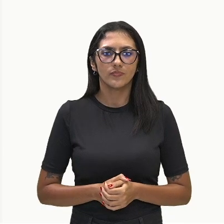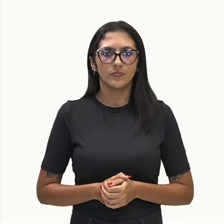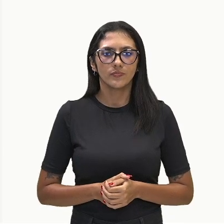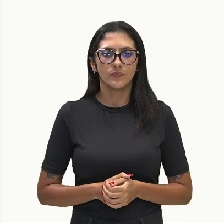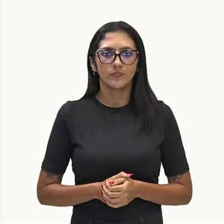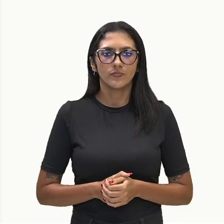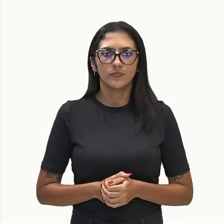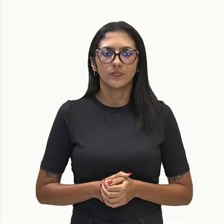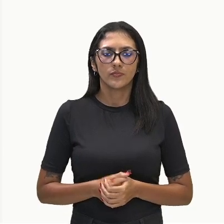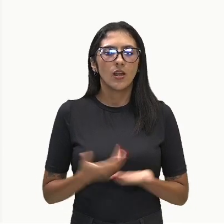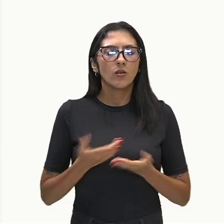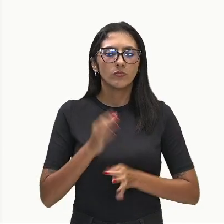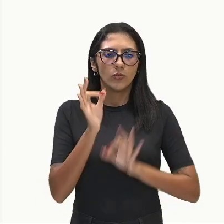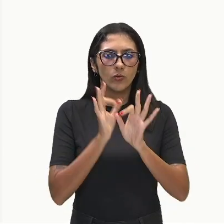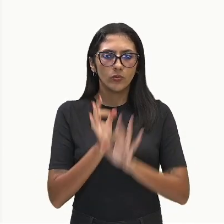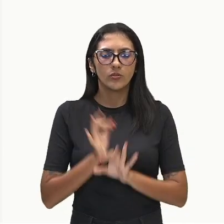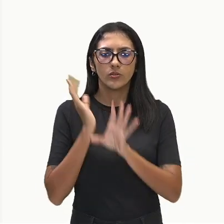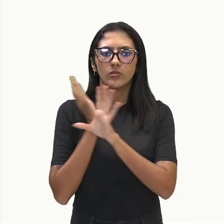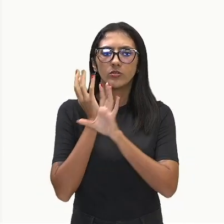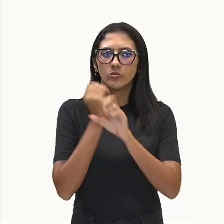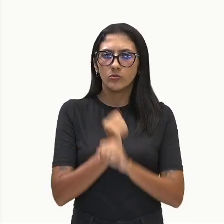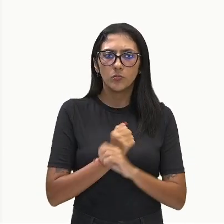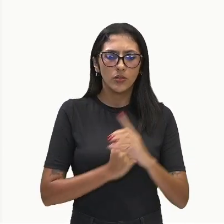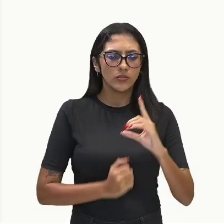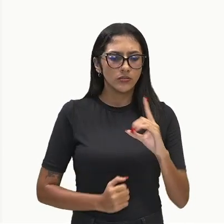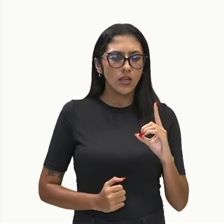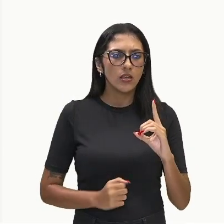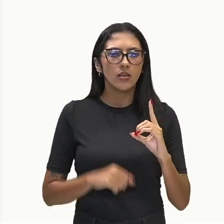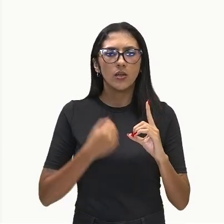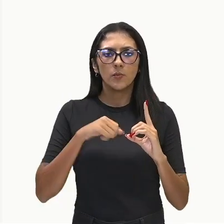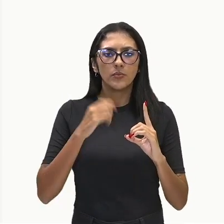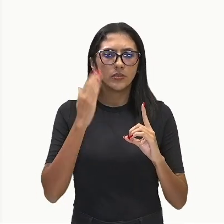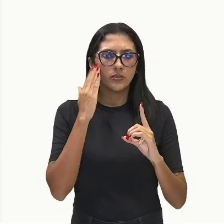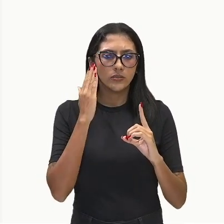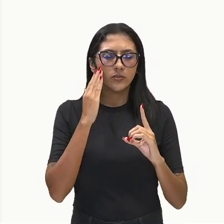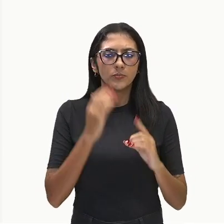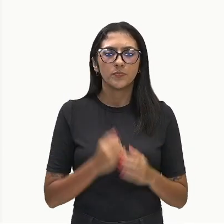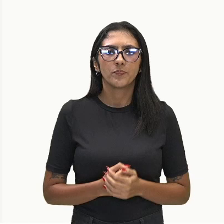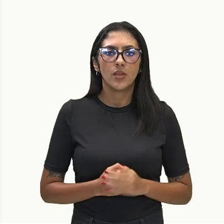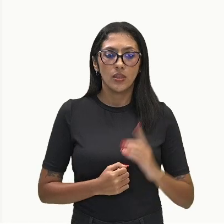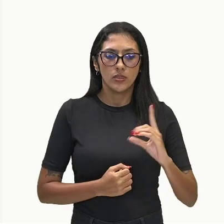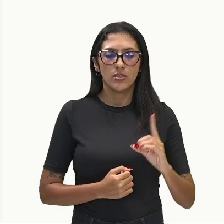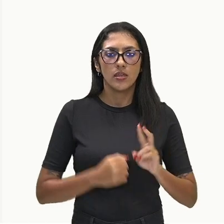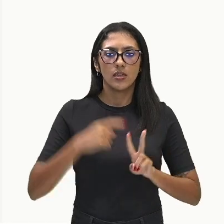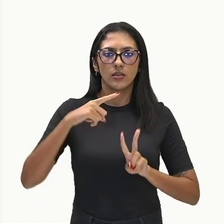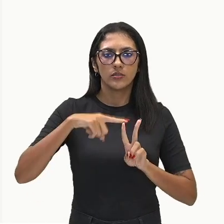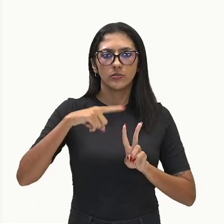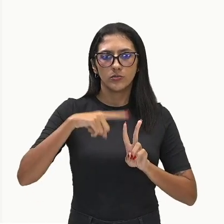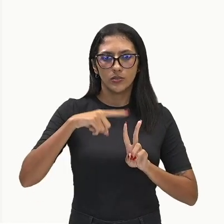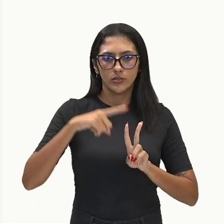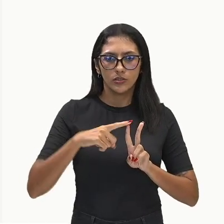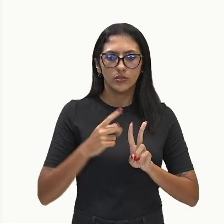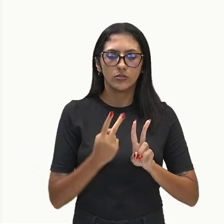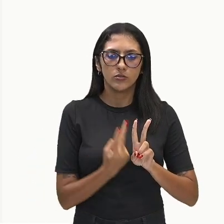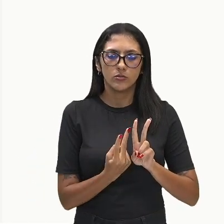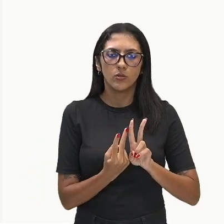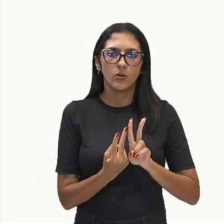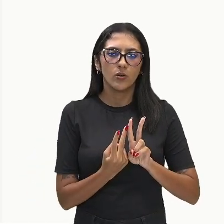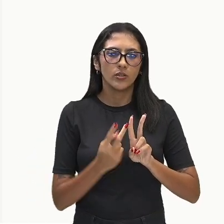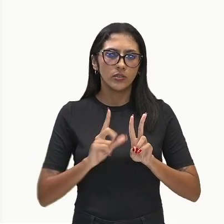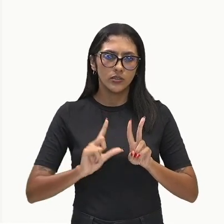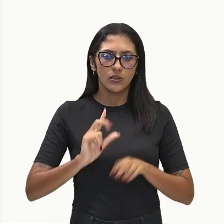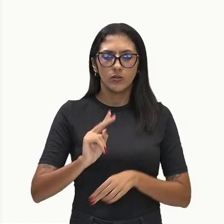para calcular o valor de D, nós vamos ter que D é igual a raiz quadrada de 2L